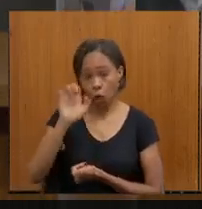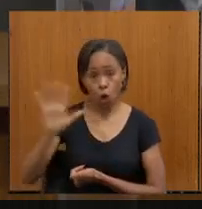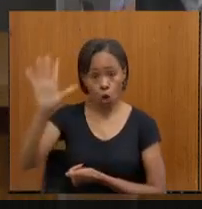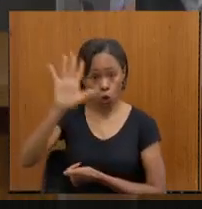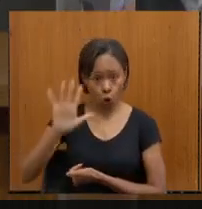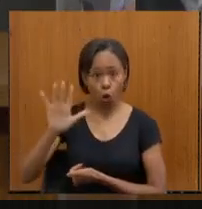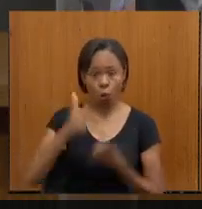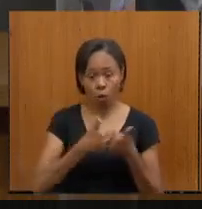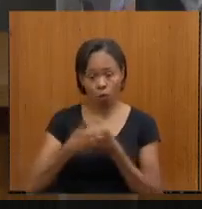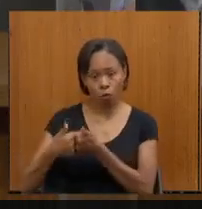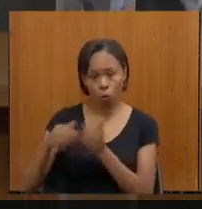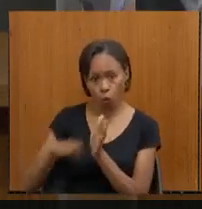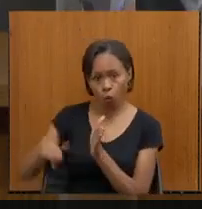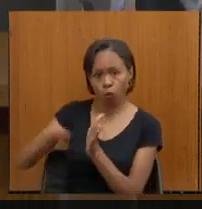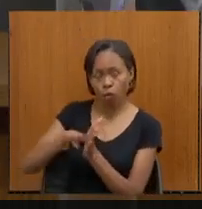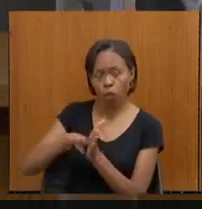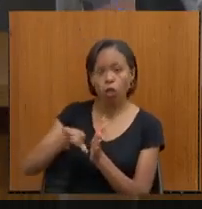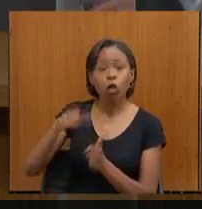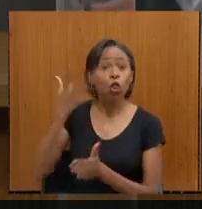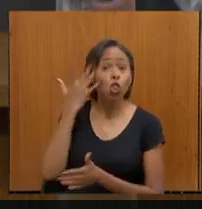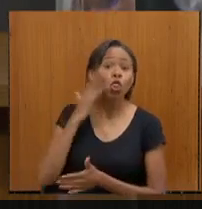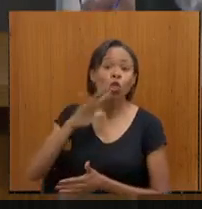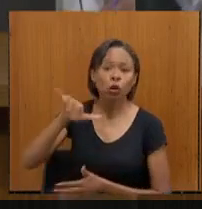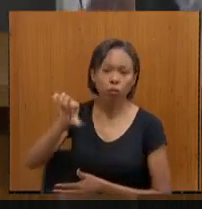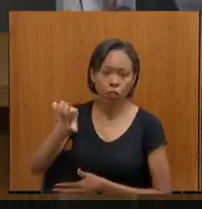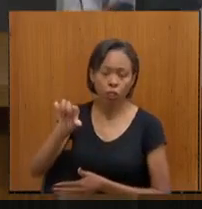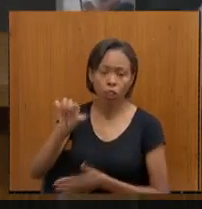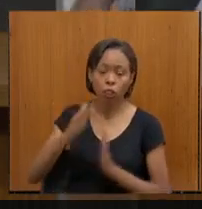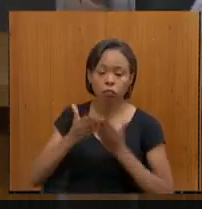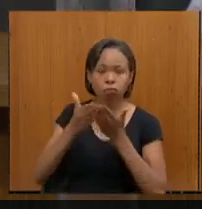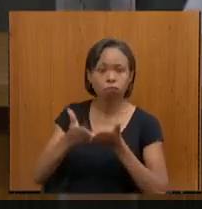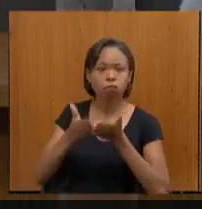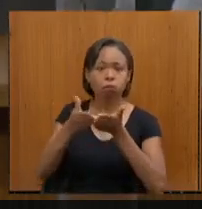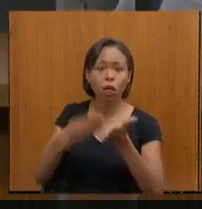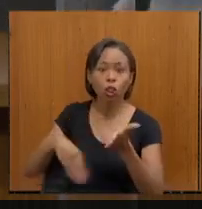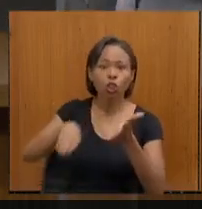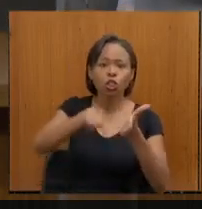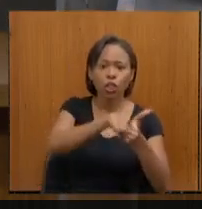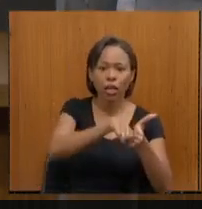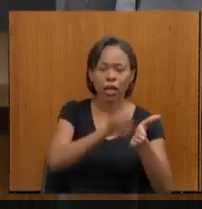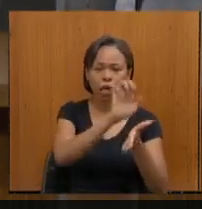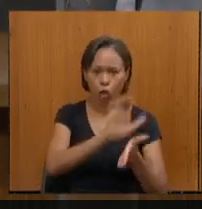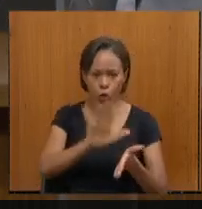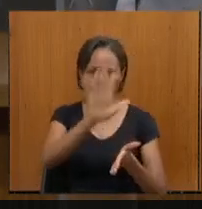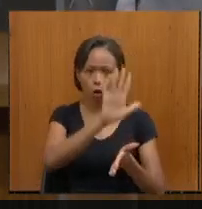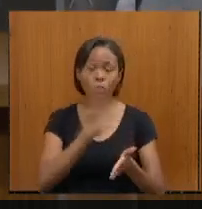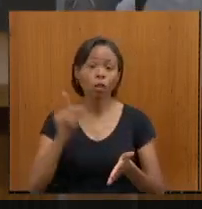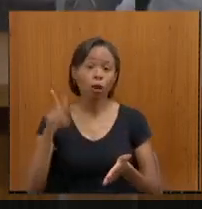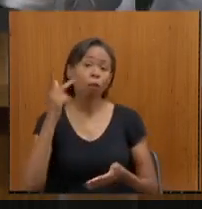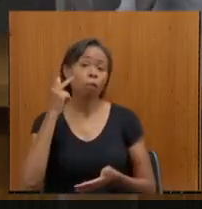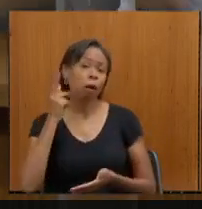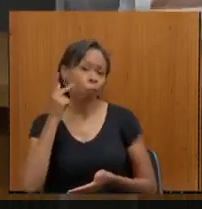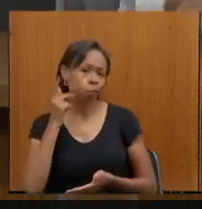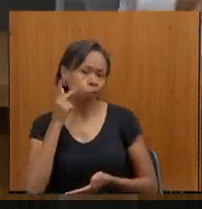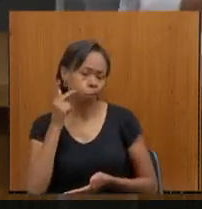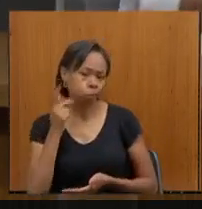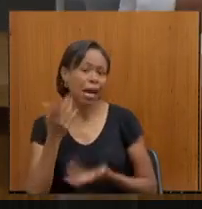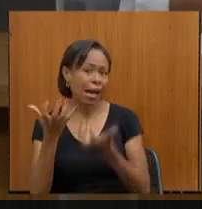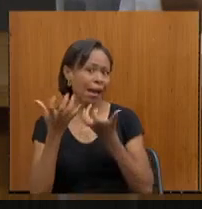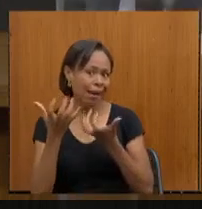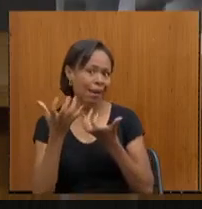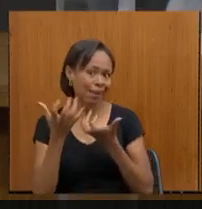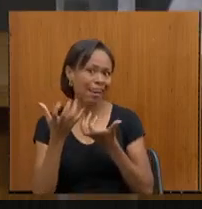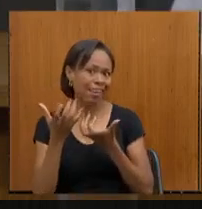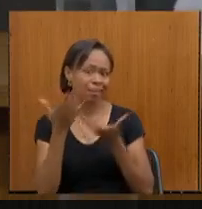e nove dias antes de chegar na Europa permite navio Então ela quer ser o Ceará que é se colocar como um grande produtor